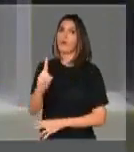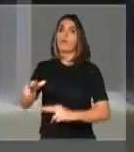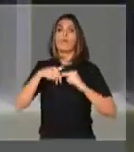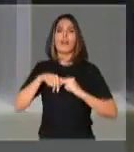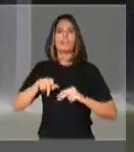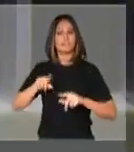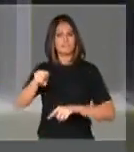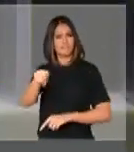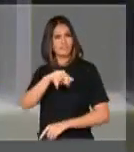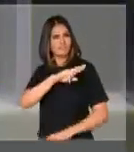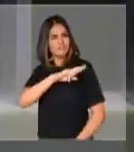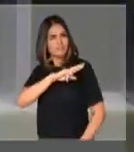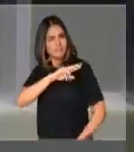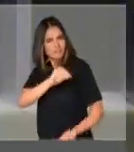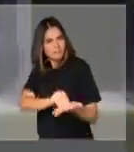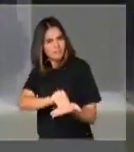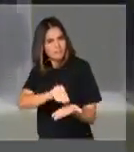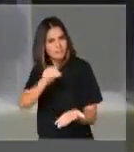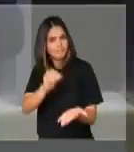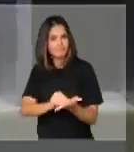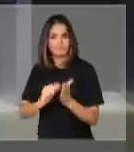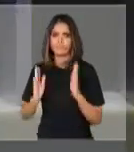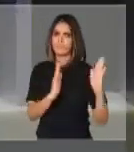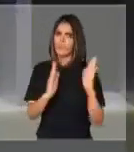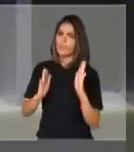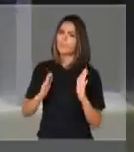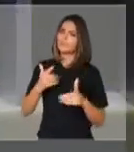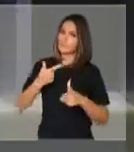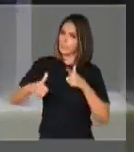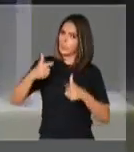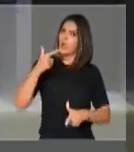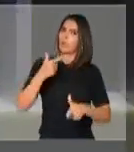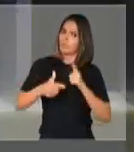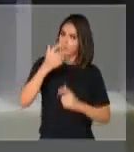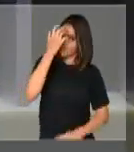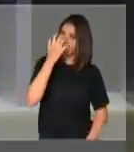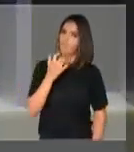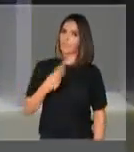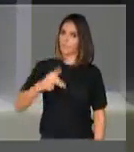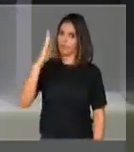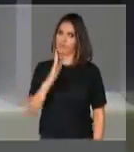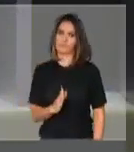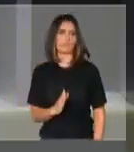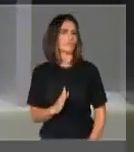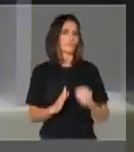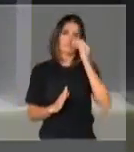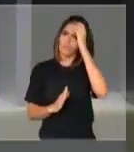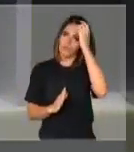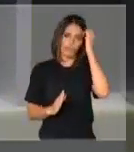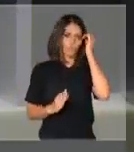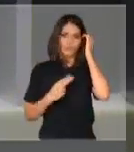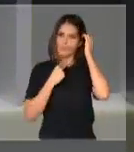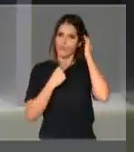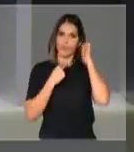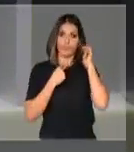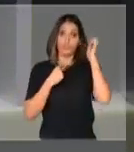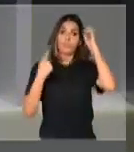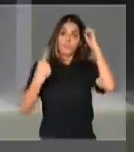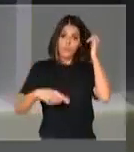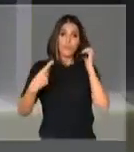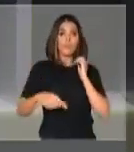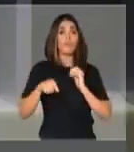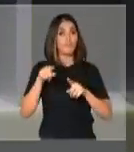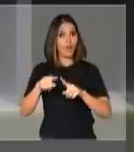essa irresponsabilidade no momento crítico do nosso país, que pode fazer e pode